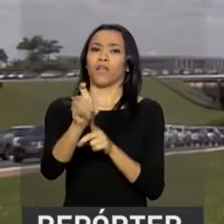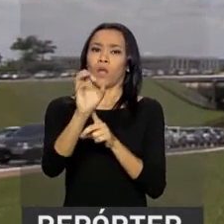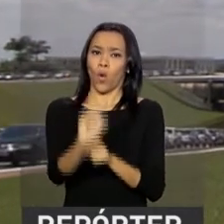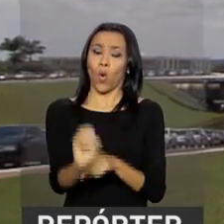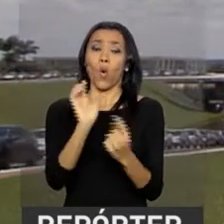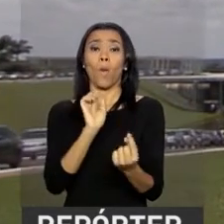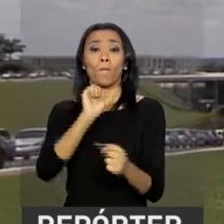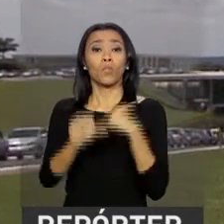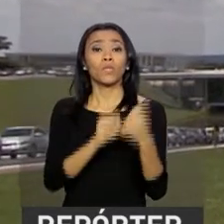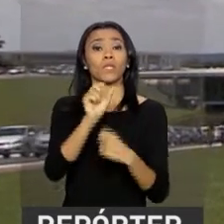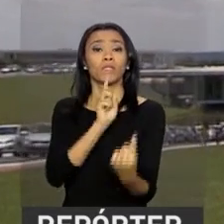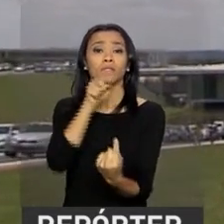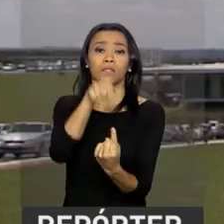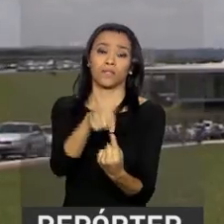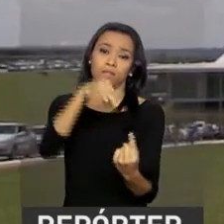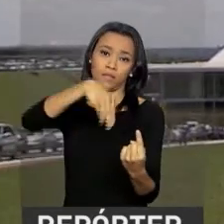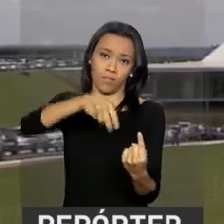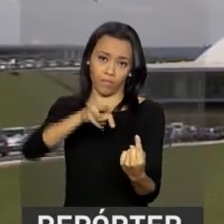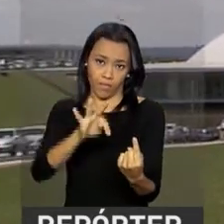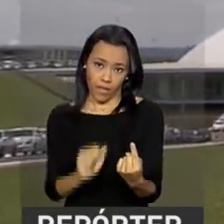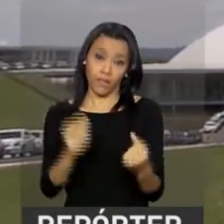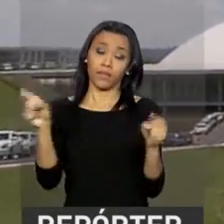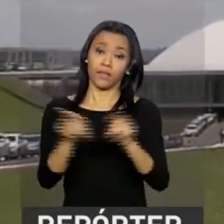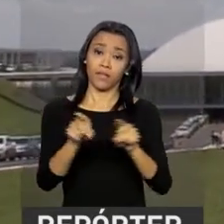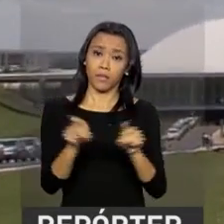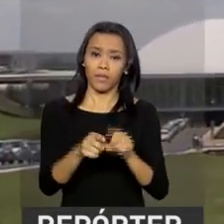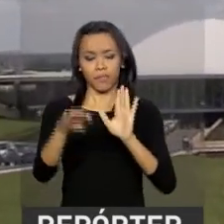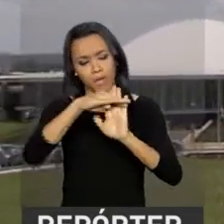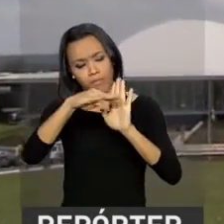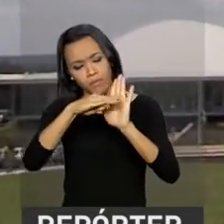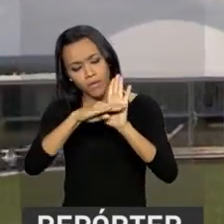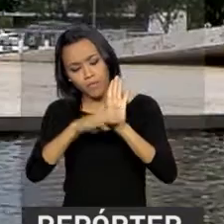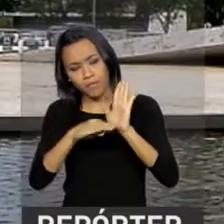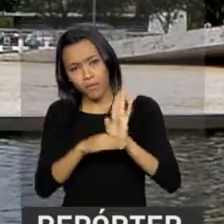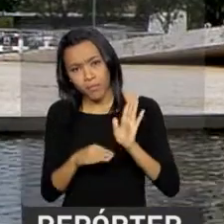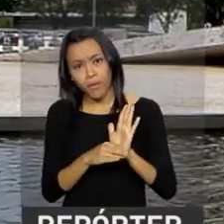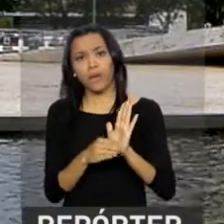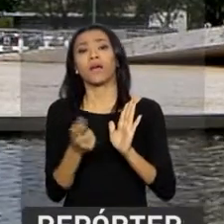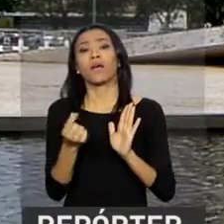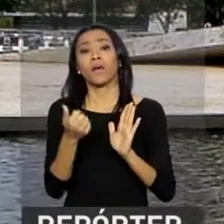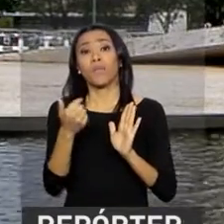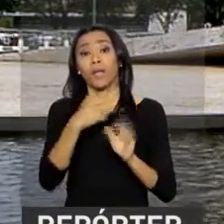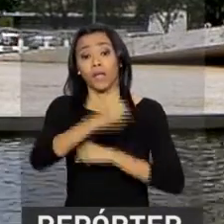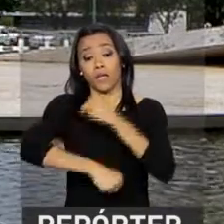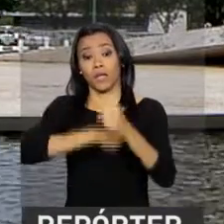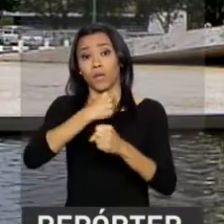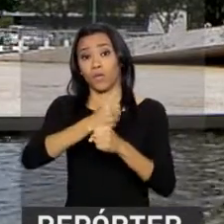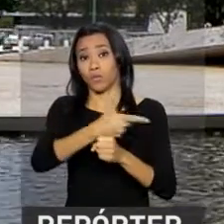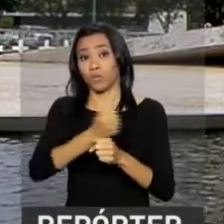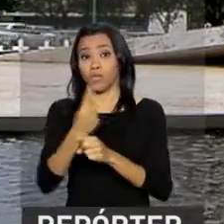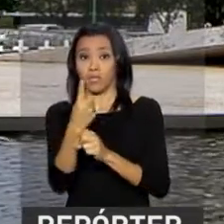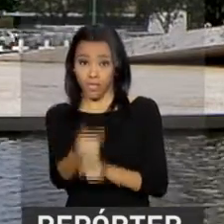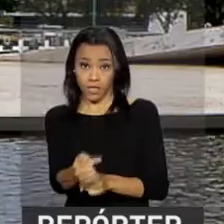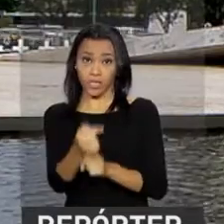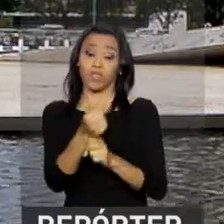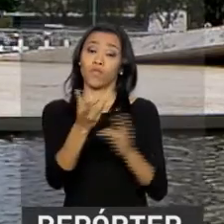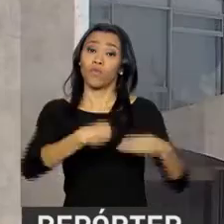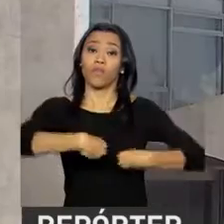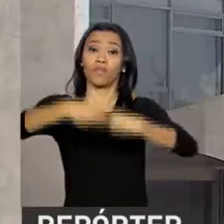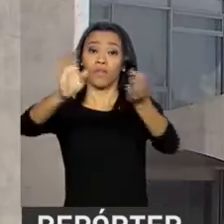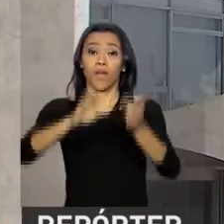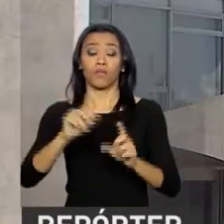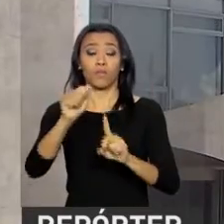meta fiscal e na previsão de indicadores econômicos para 2017. O projeto atual, enviado em abril pelo governo